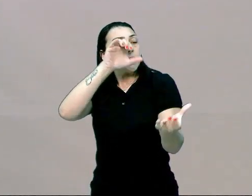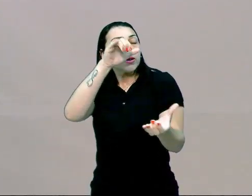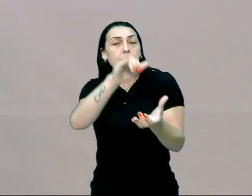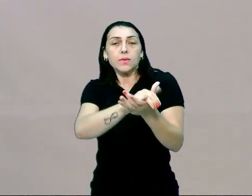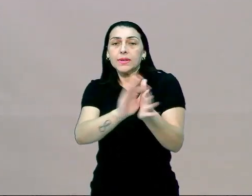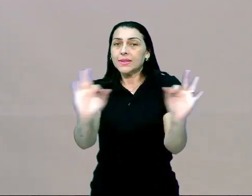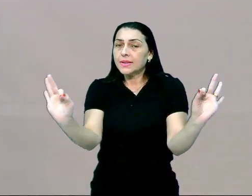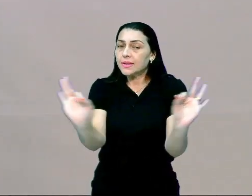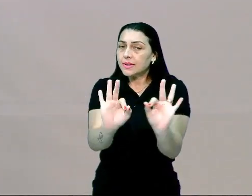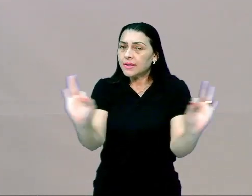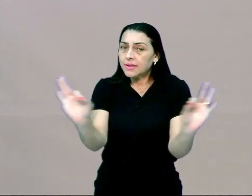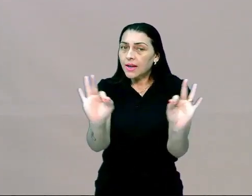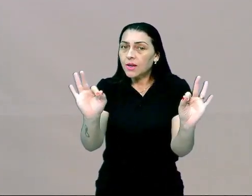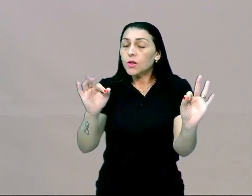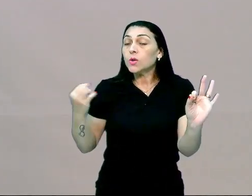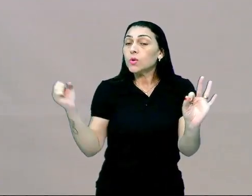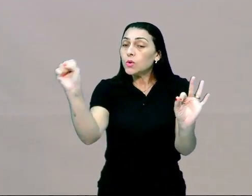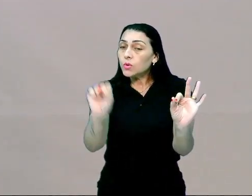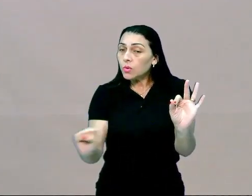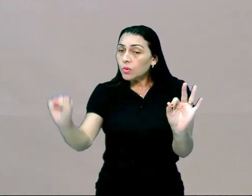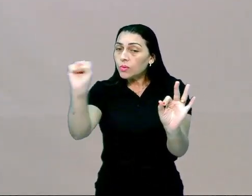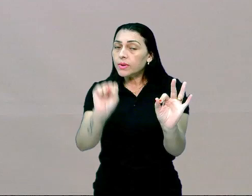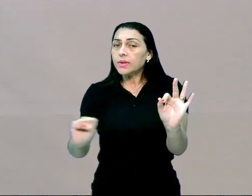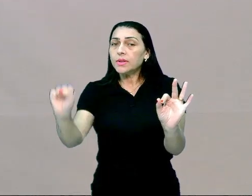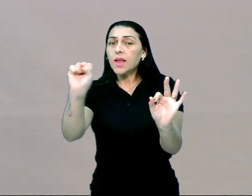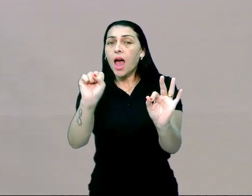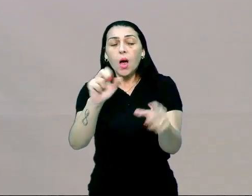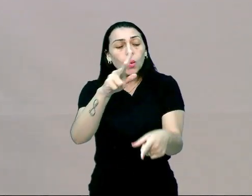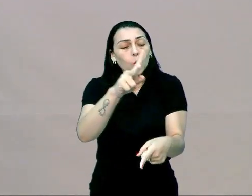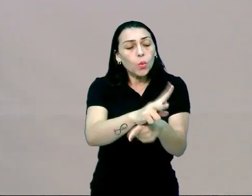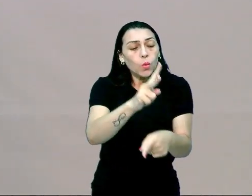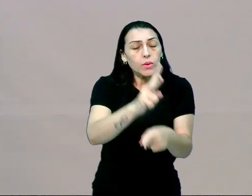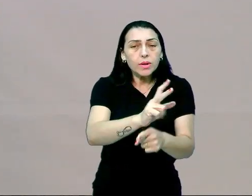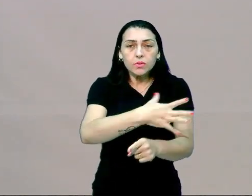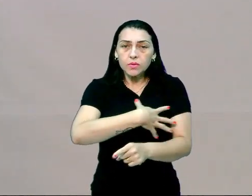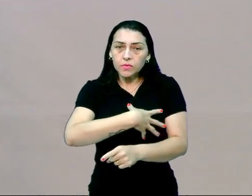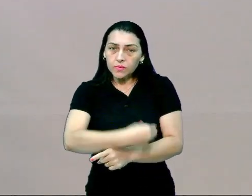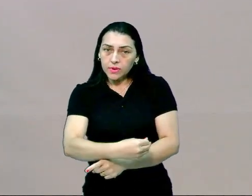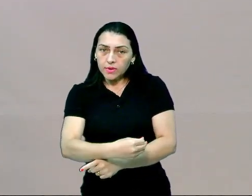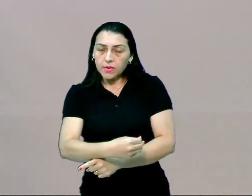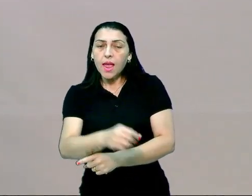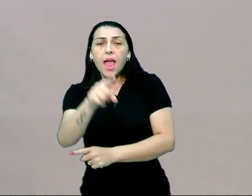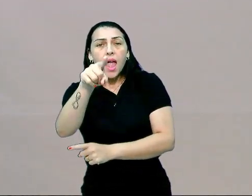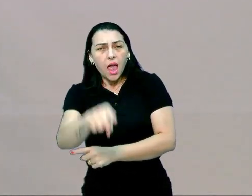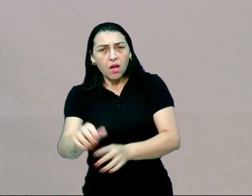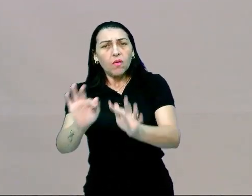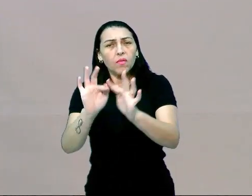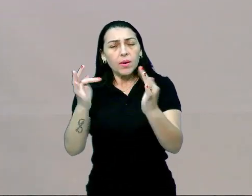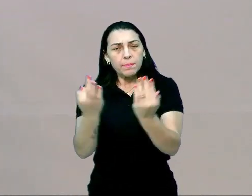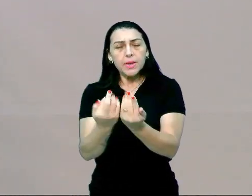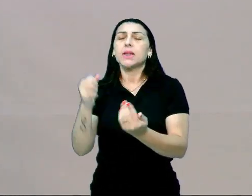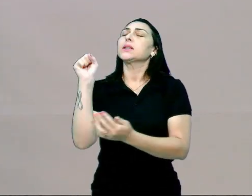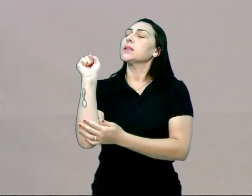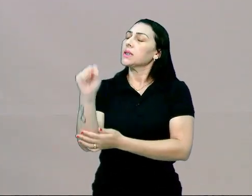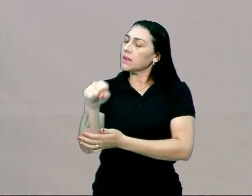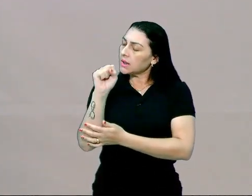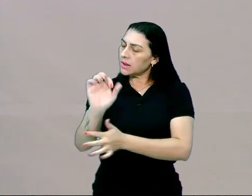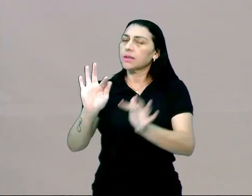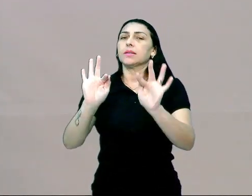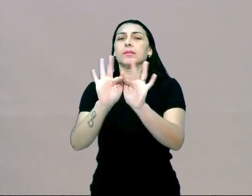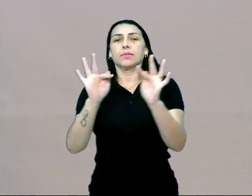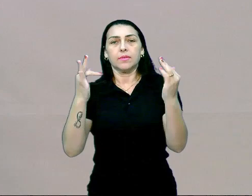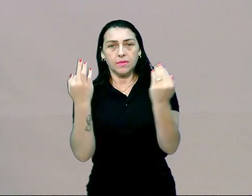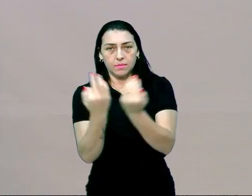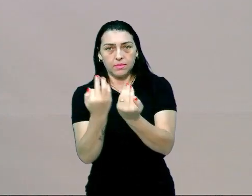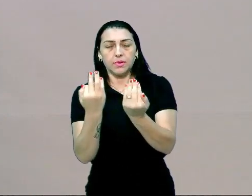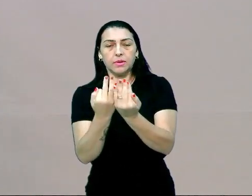casada, totalmente solteira, criando ali seus filhos, corresponde a uma família? Sim,